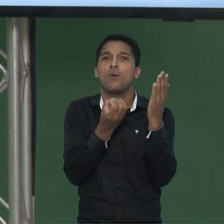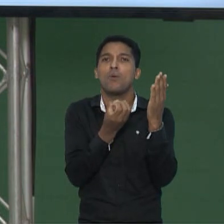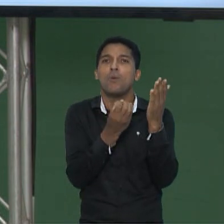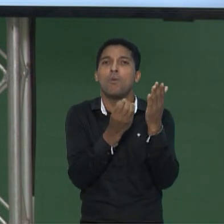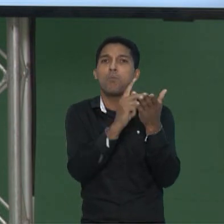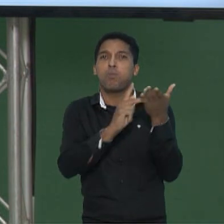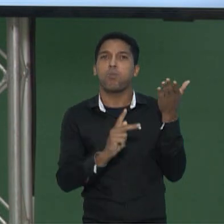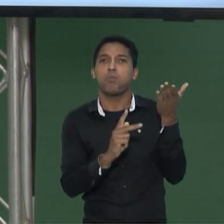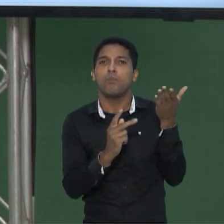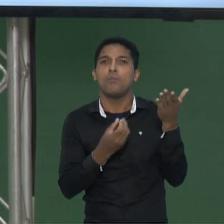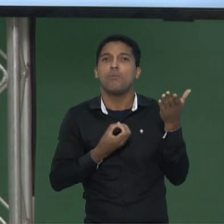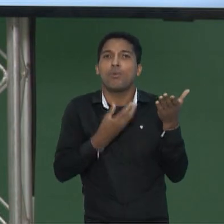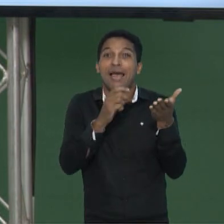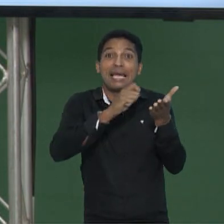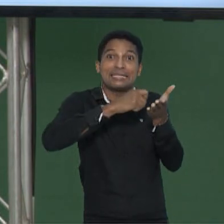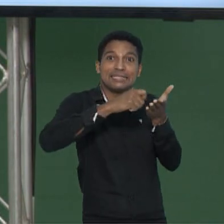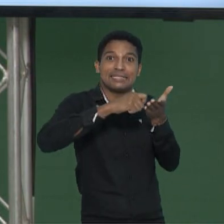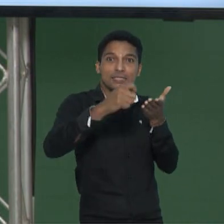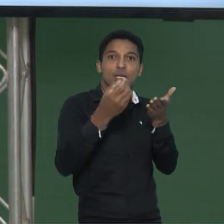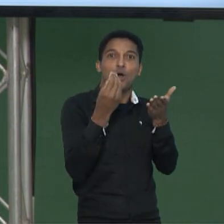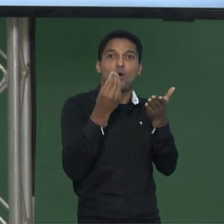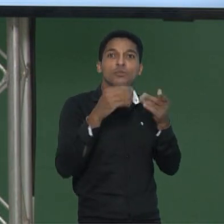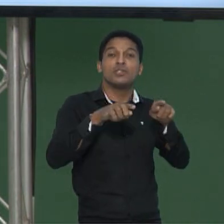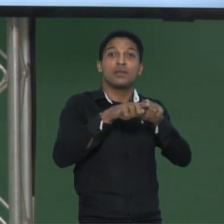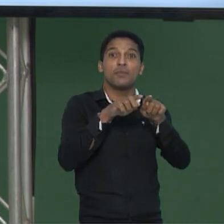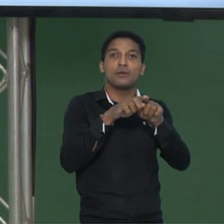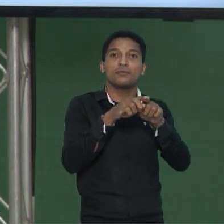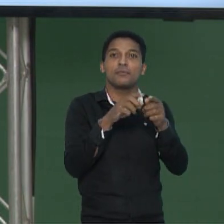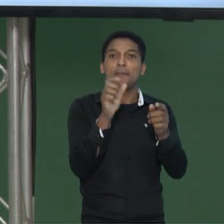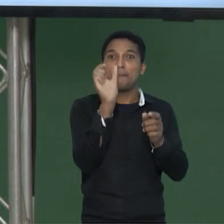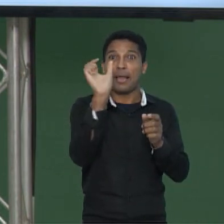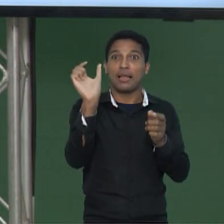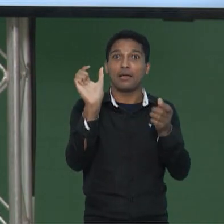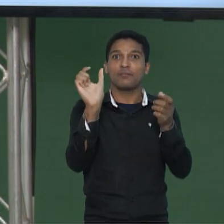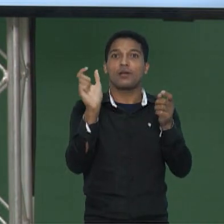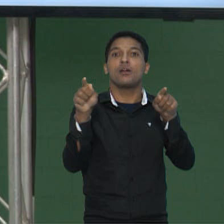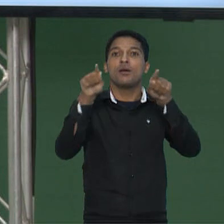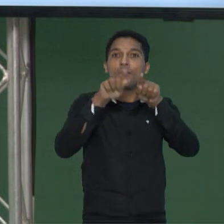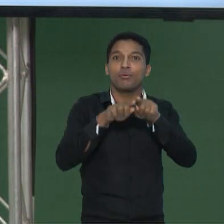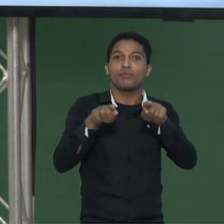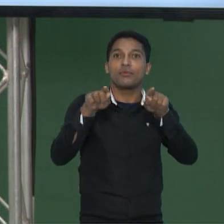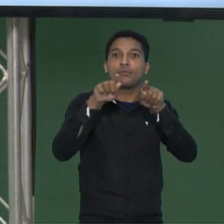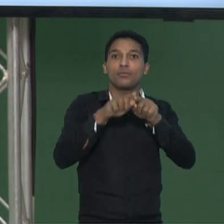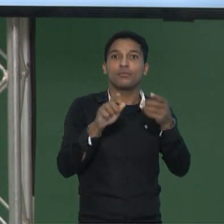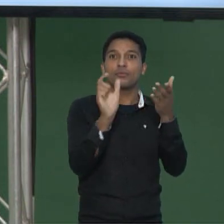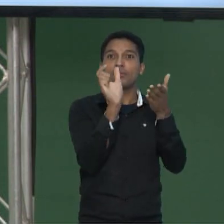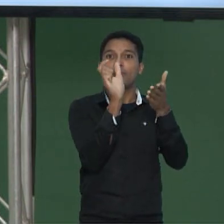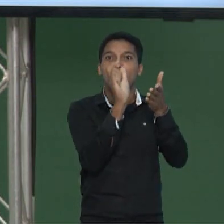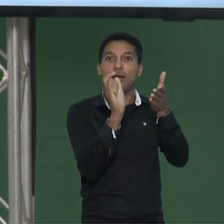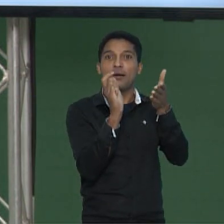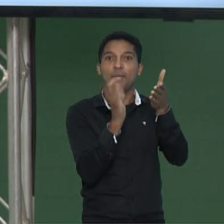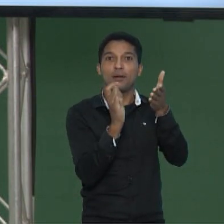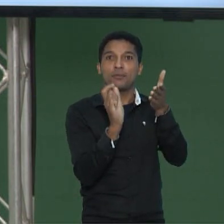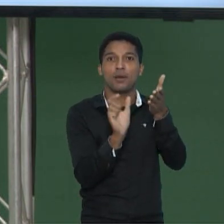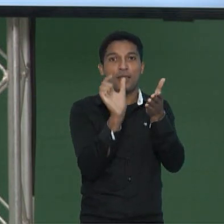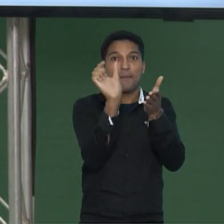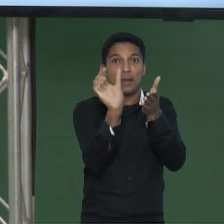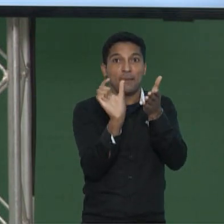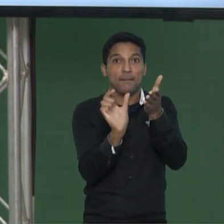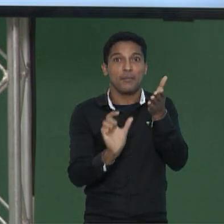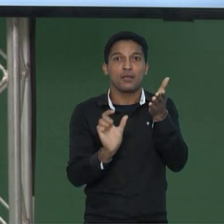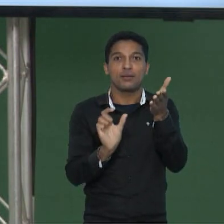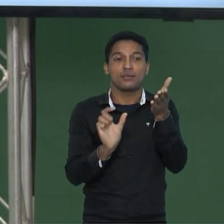observem, e também repetições de palavras ou palavrinhas que